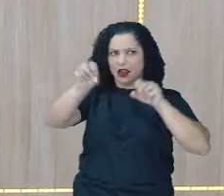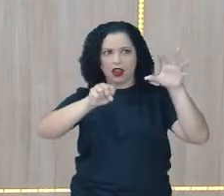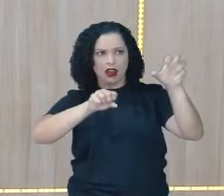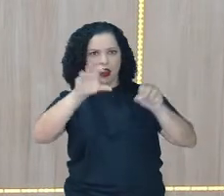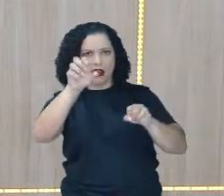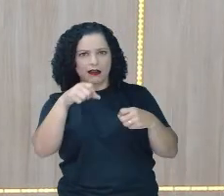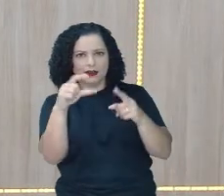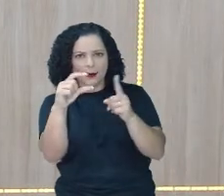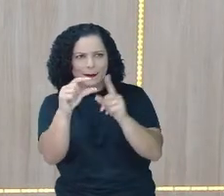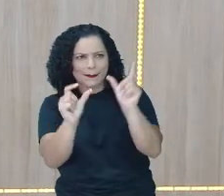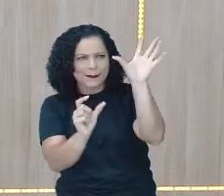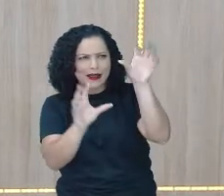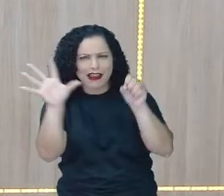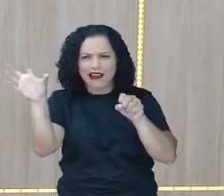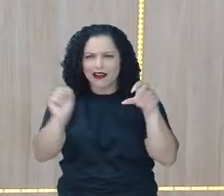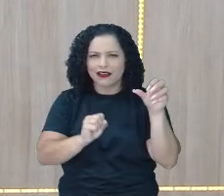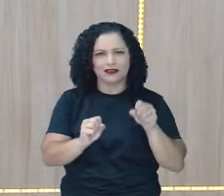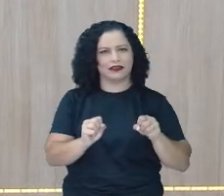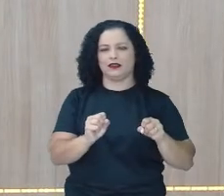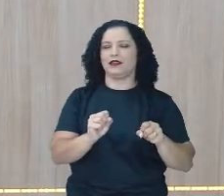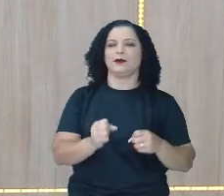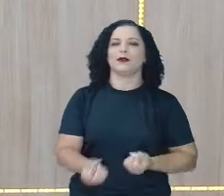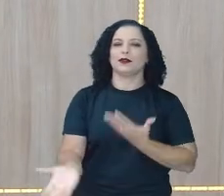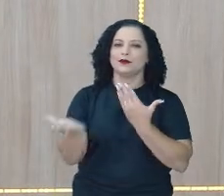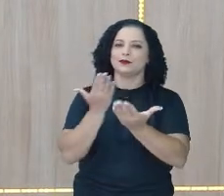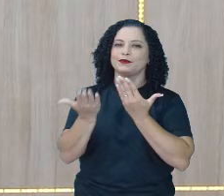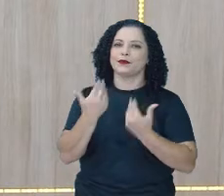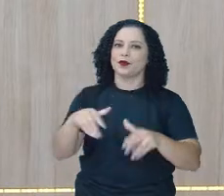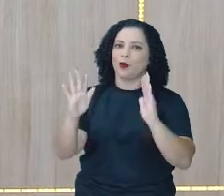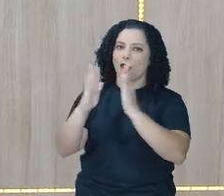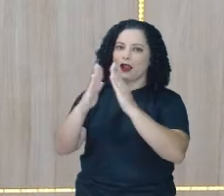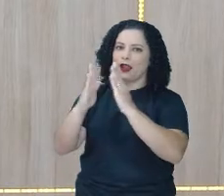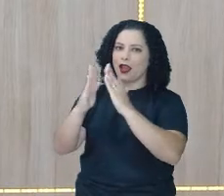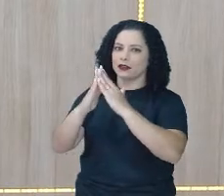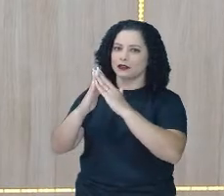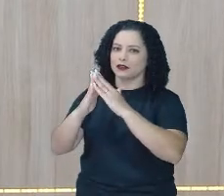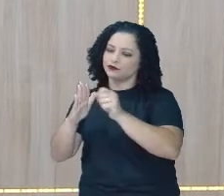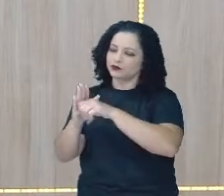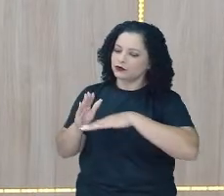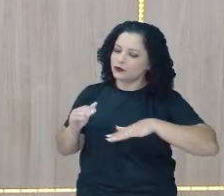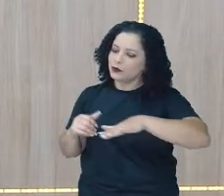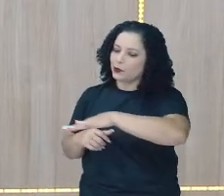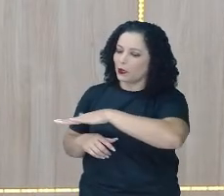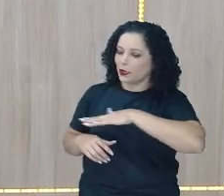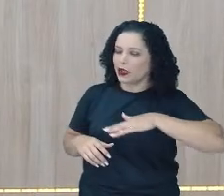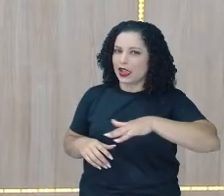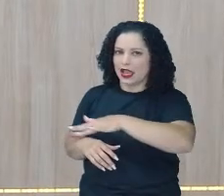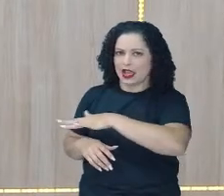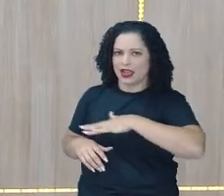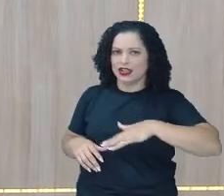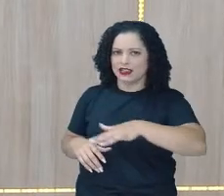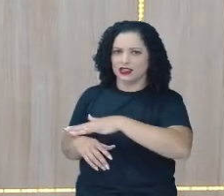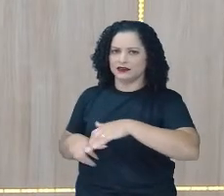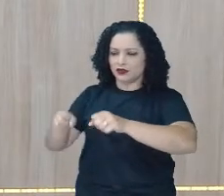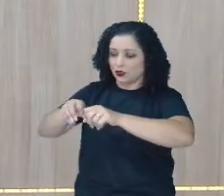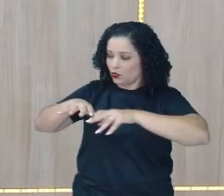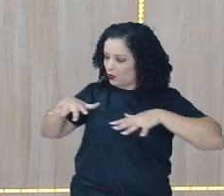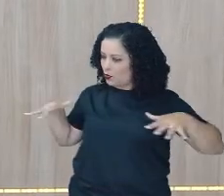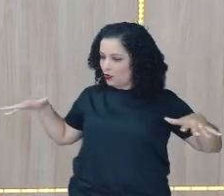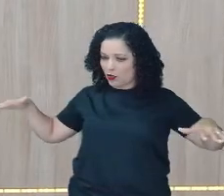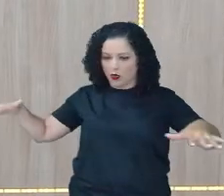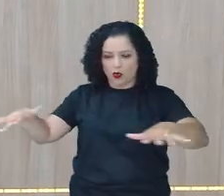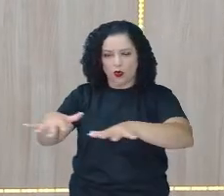Igual a base de uma casa. Você tem uma casa, você tem um nicho, um espaço, e você tem todo